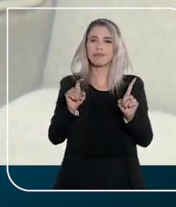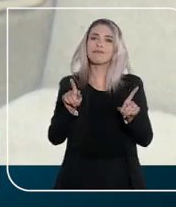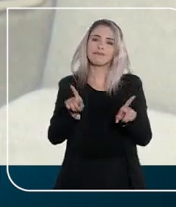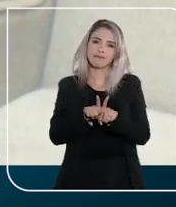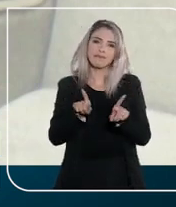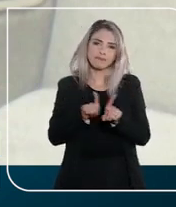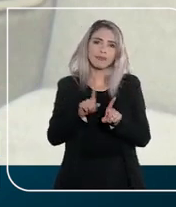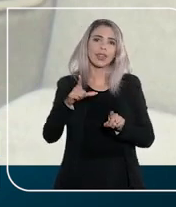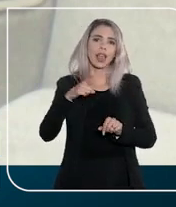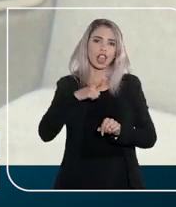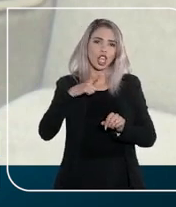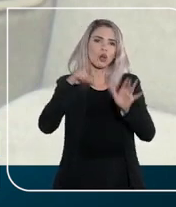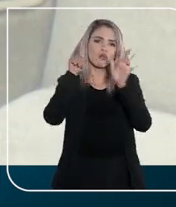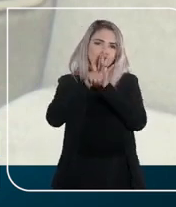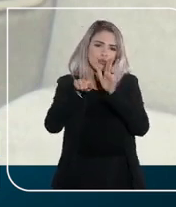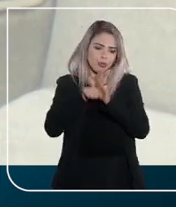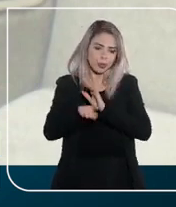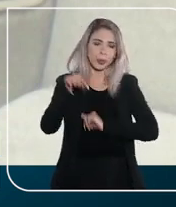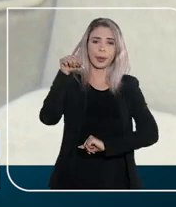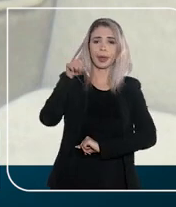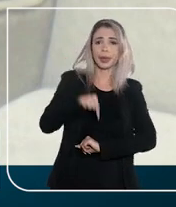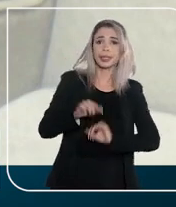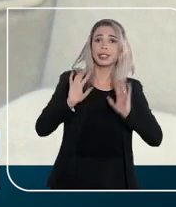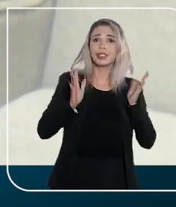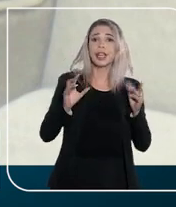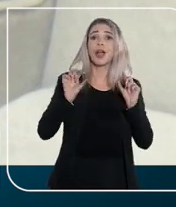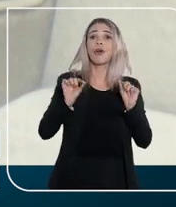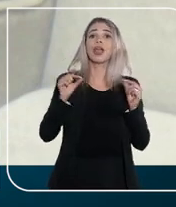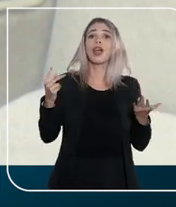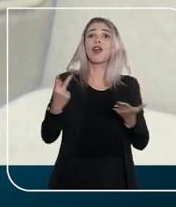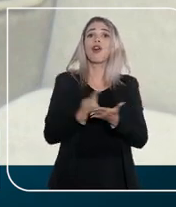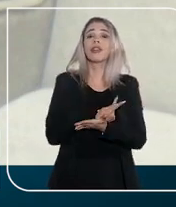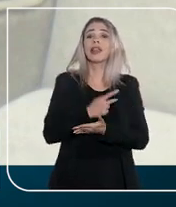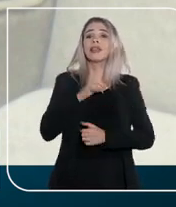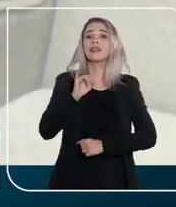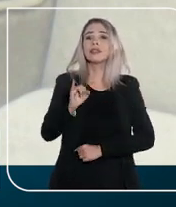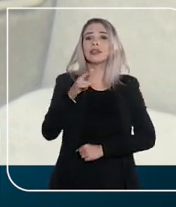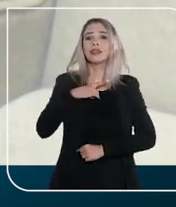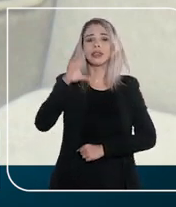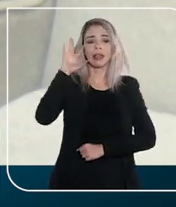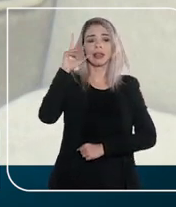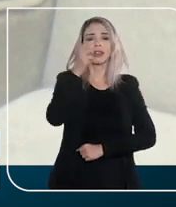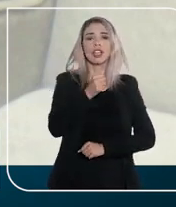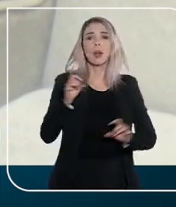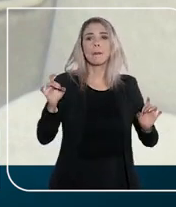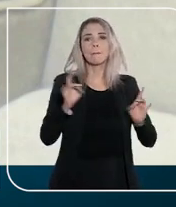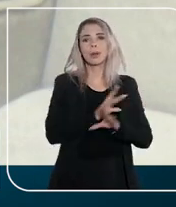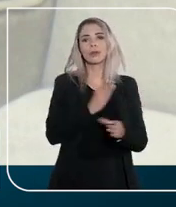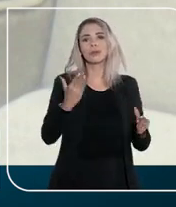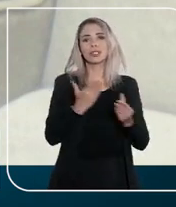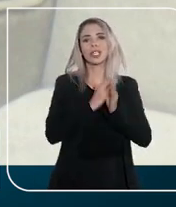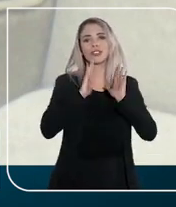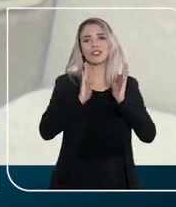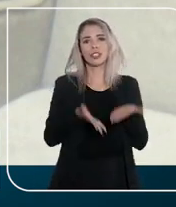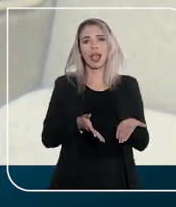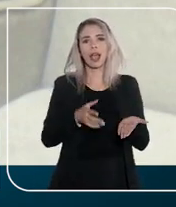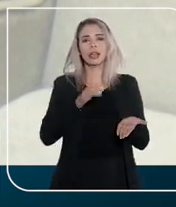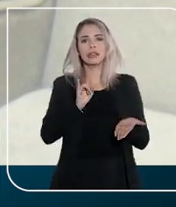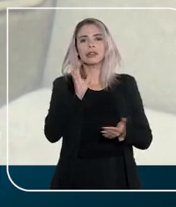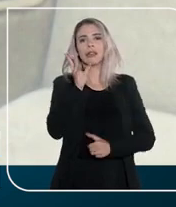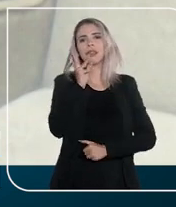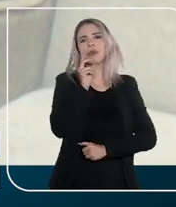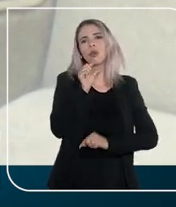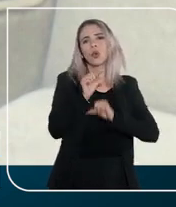vai ser objeto de questionamentos aqui, o que acontecerá no caso dessa decisão ao final do processo, ainda que demore